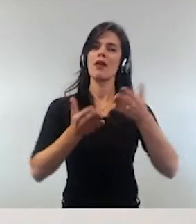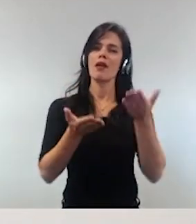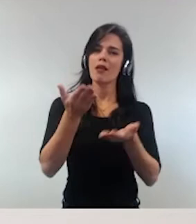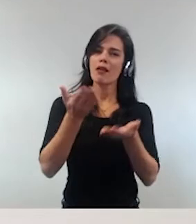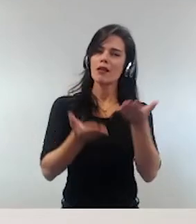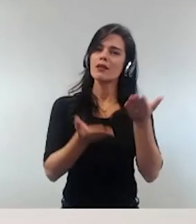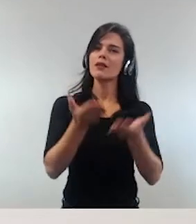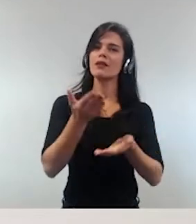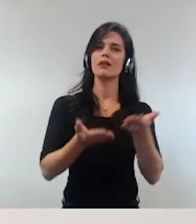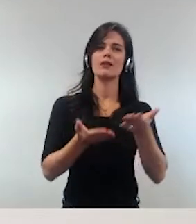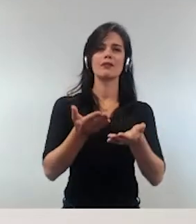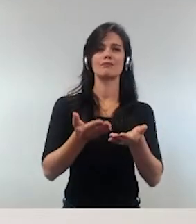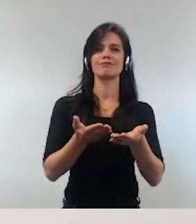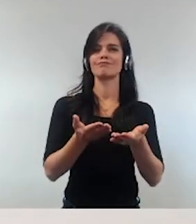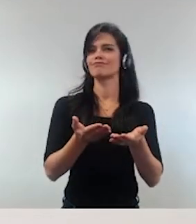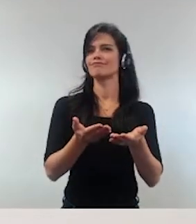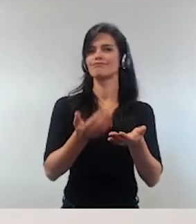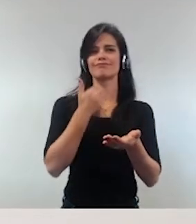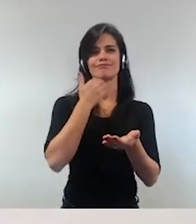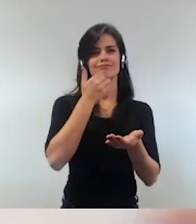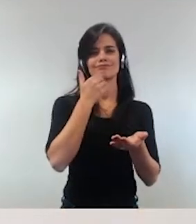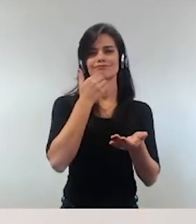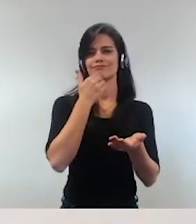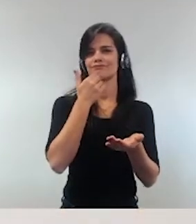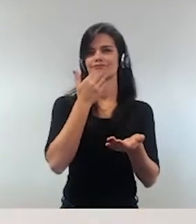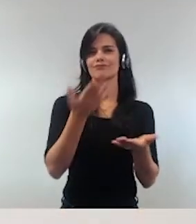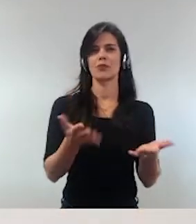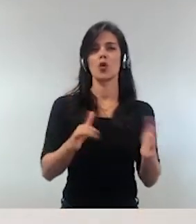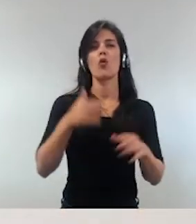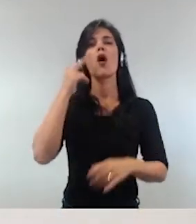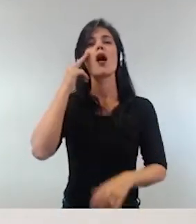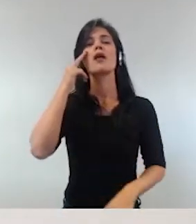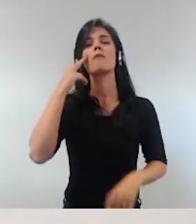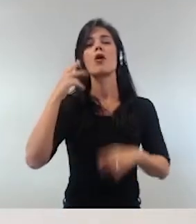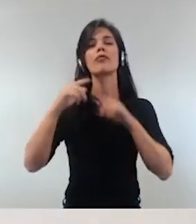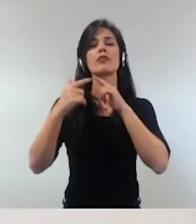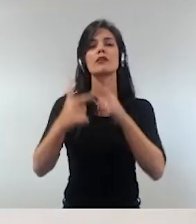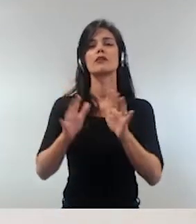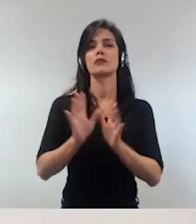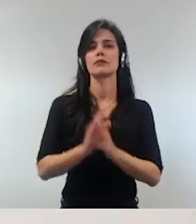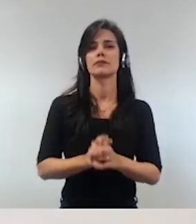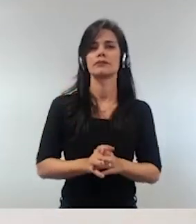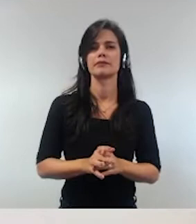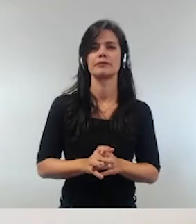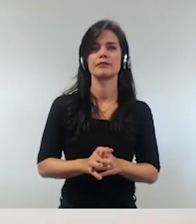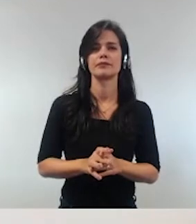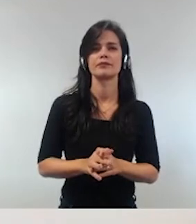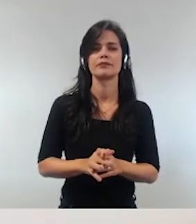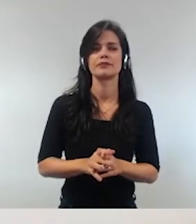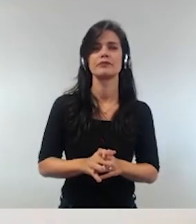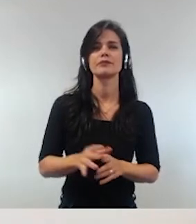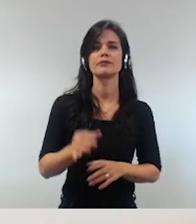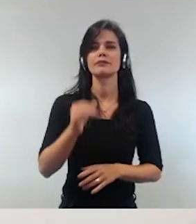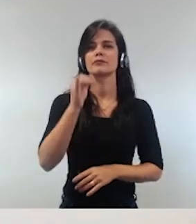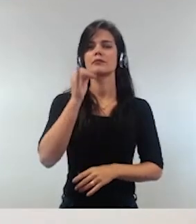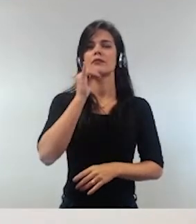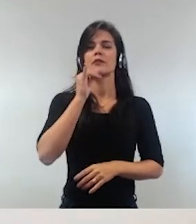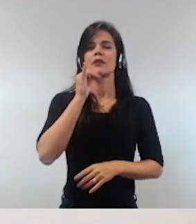não serão úteis aqui. Por quê? Quais são as hipóteses tradicionais? Aumento de tarifa,